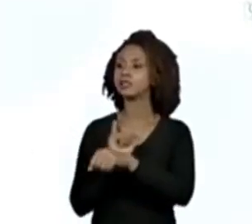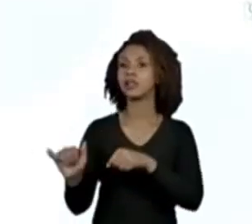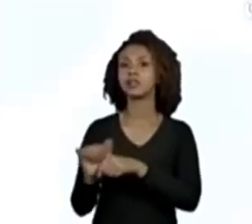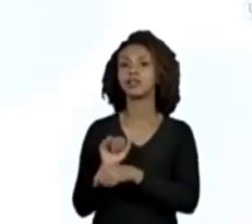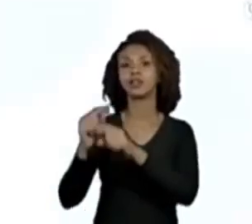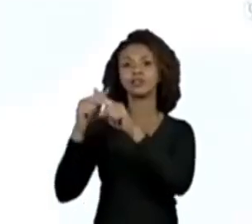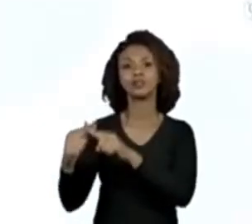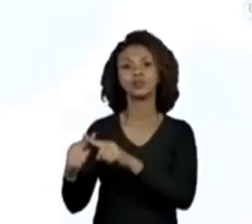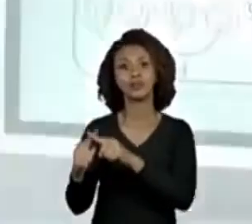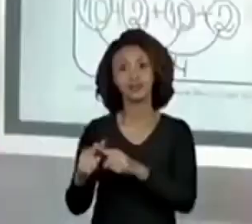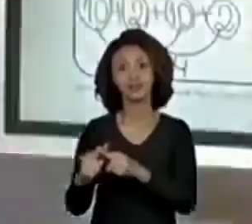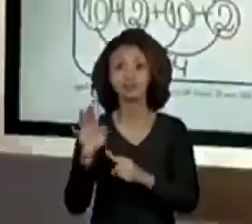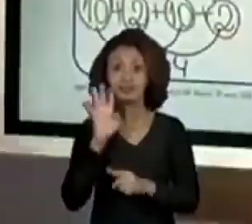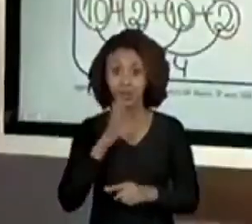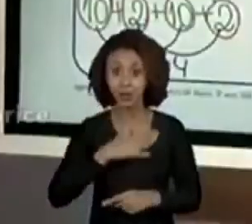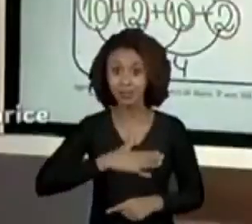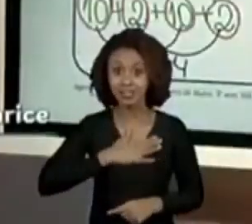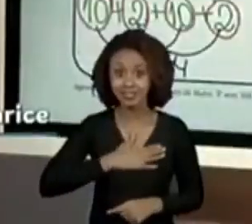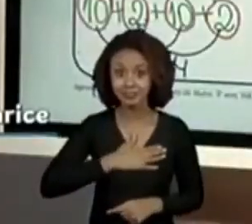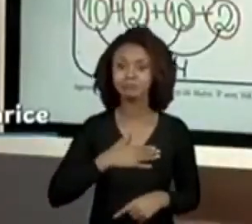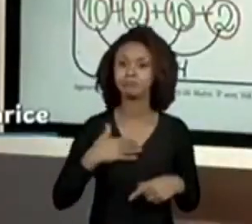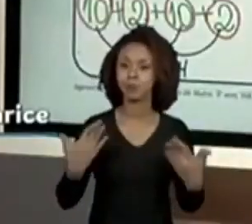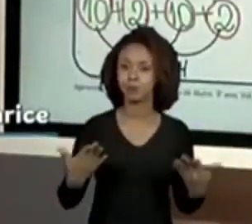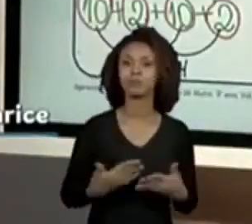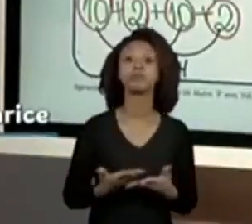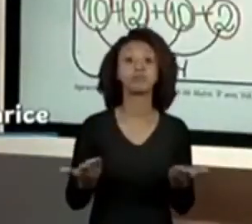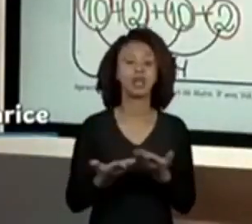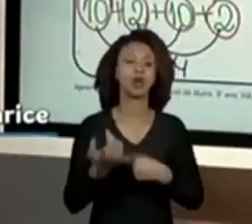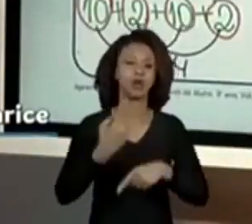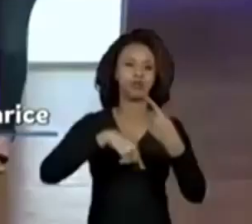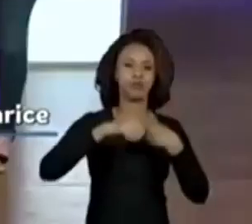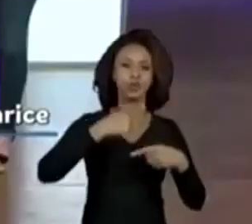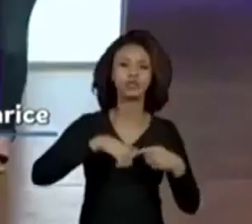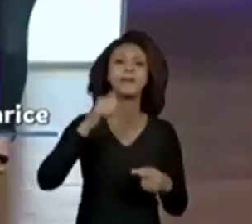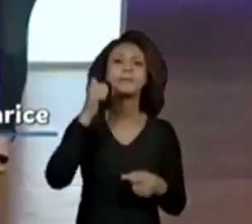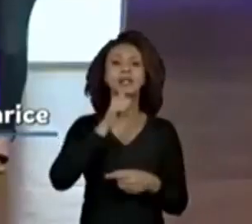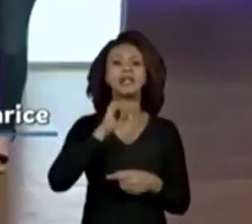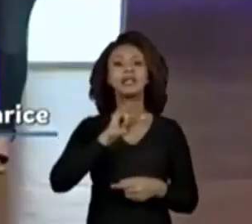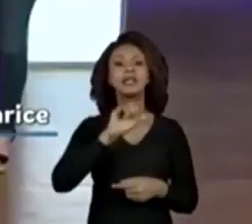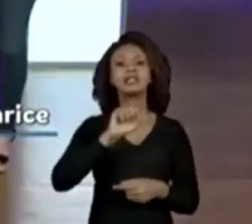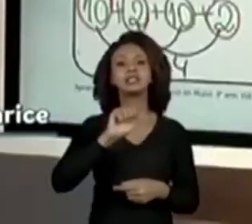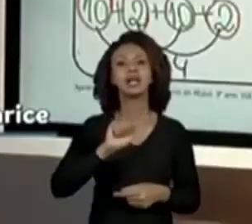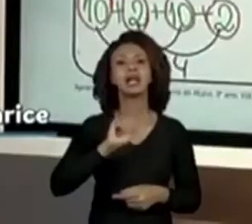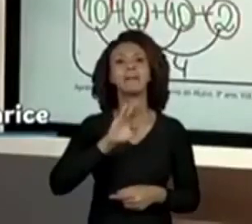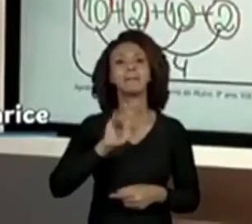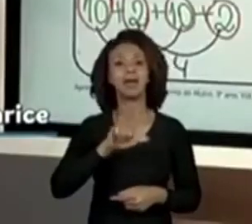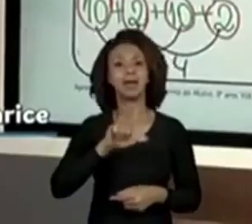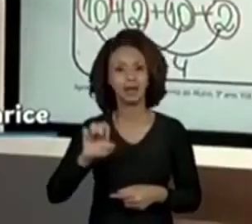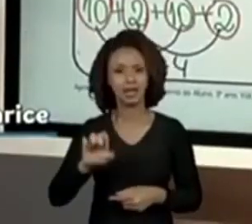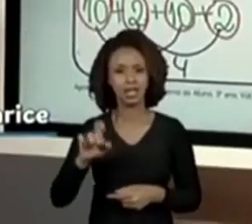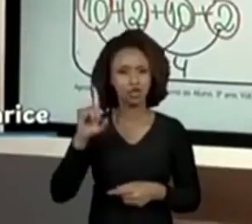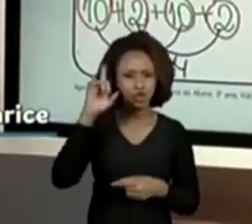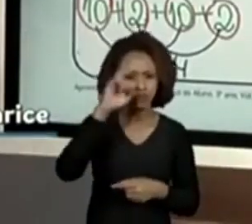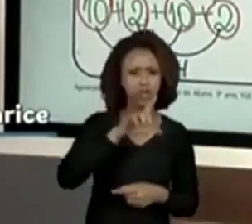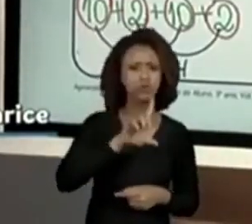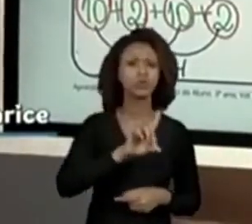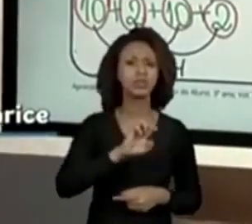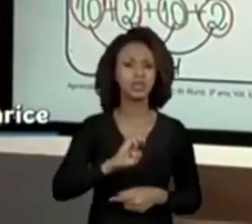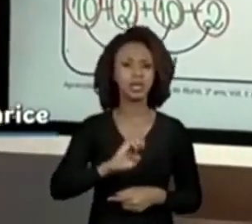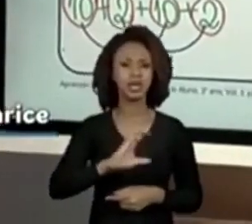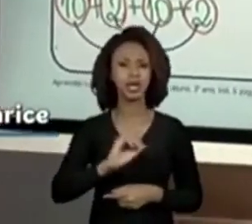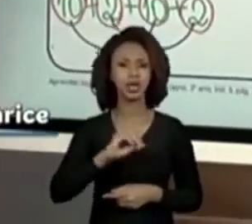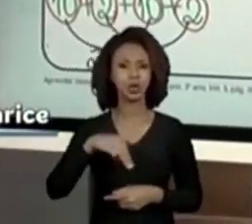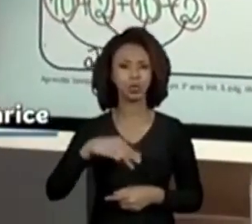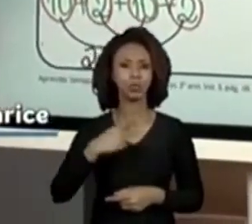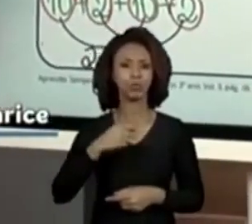estratégia? Muito bem. Vou retomar aqui para a Isabelle, né? Que estava com dificuldade na decomposição.